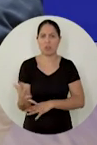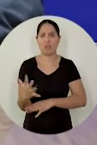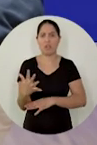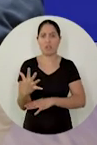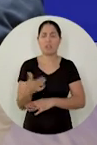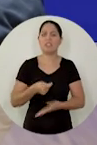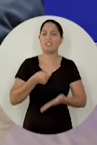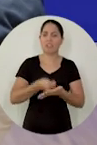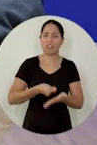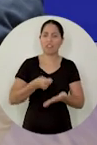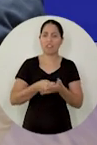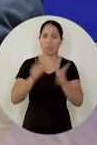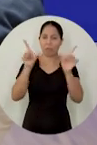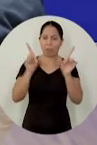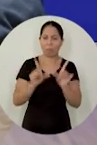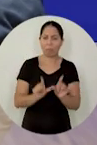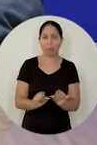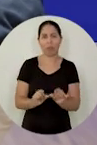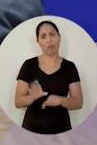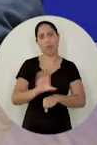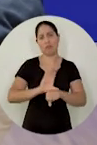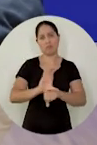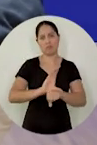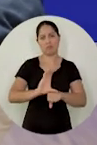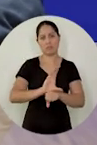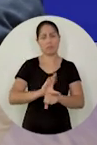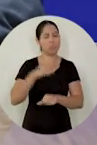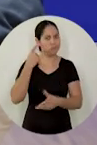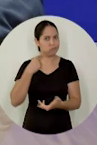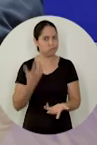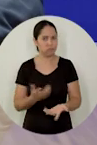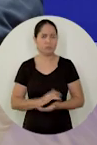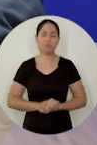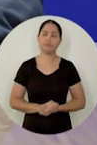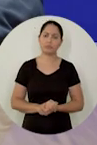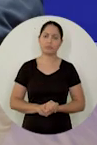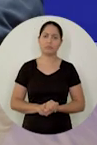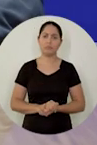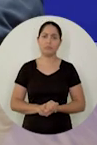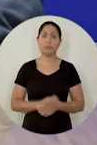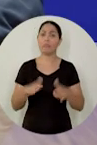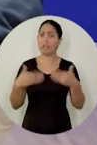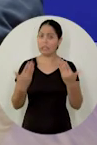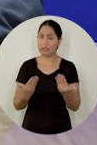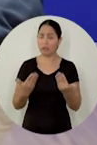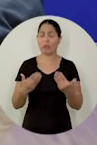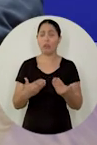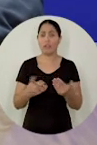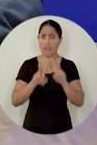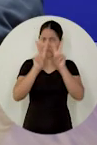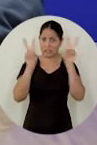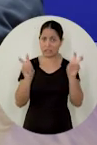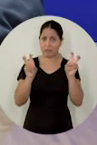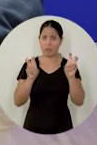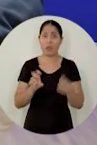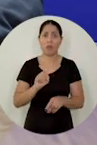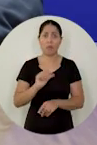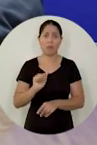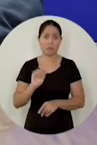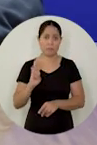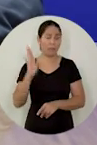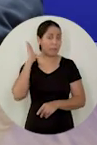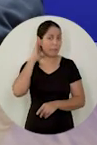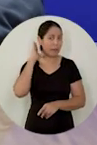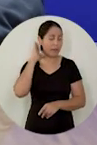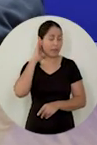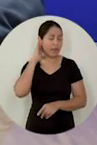crimes, sempre na tentativa de inibir a atuação profissional da advocacia. Diante deste cenário, a OAB Pará,